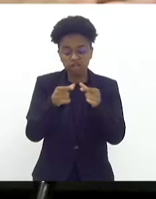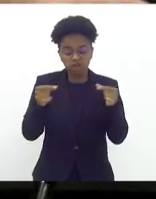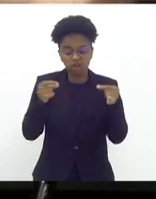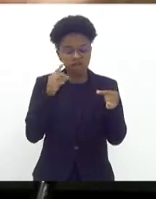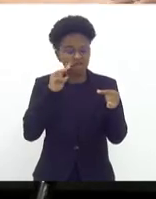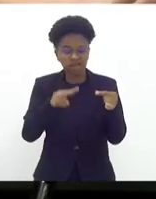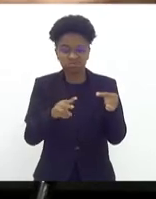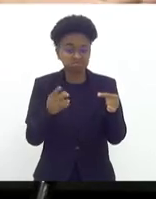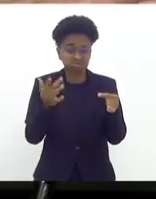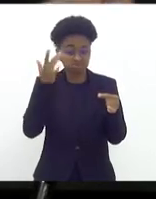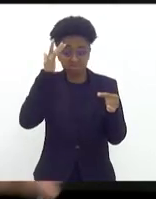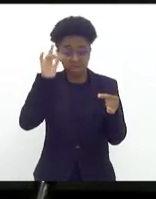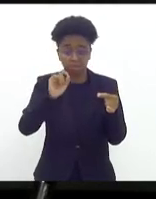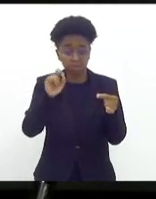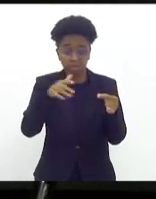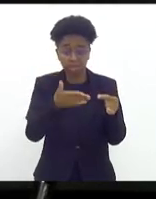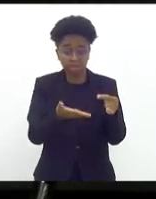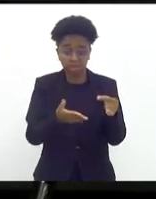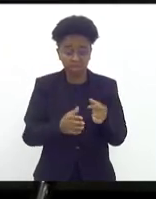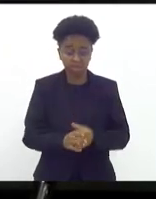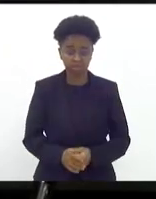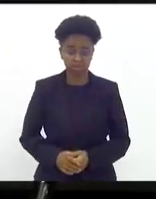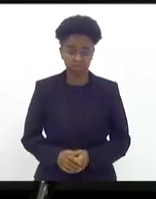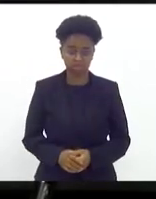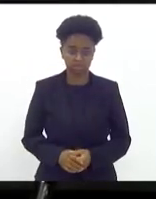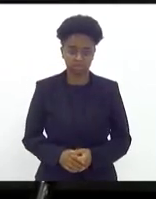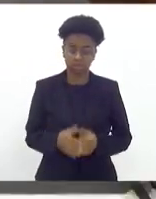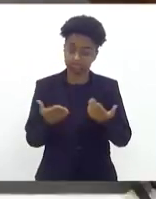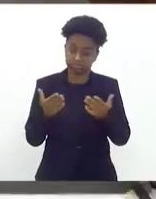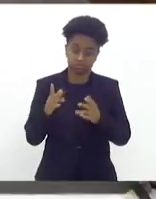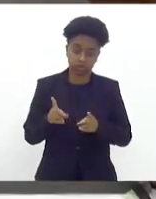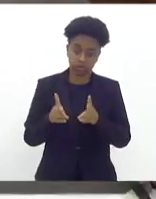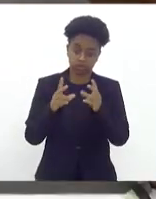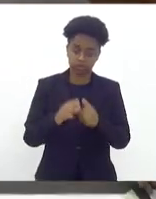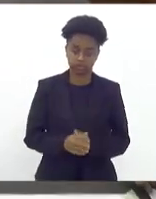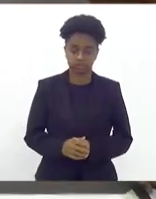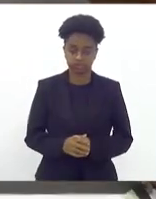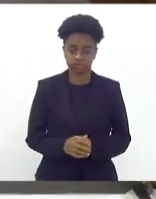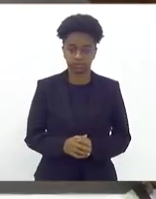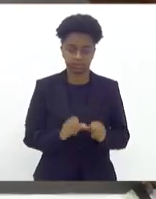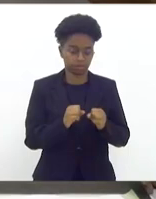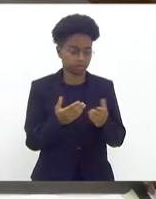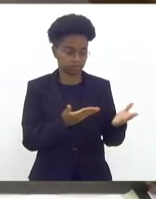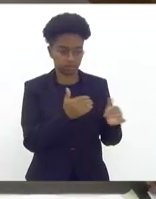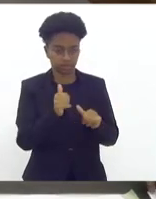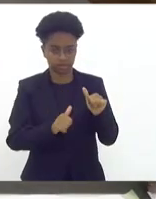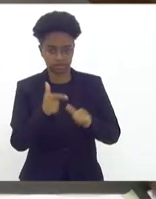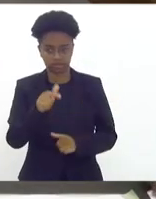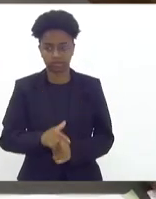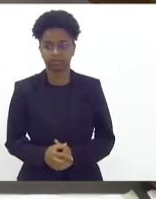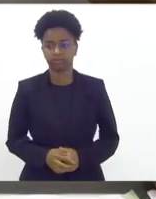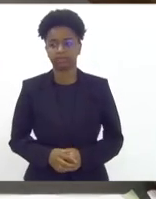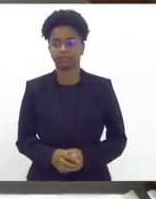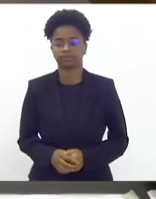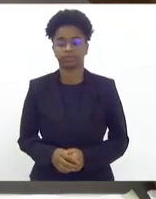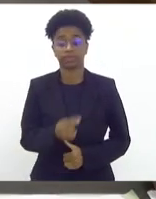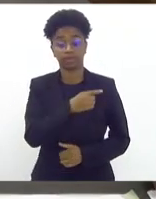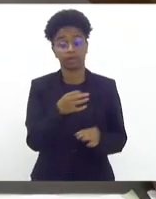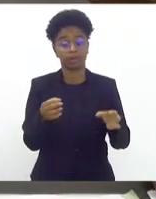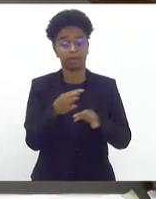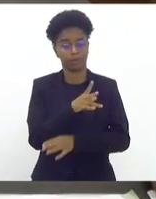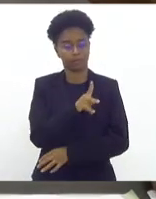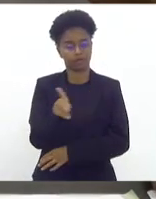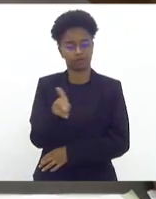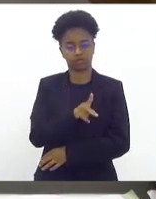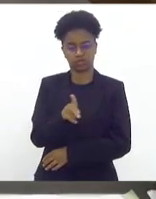mudinha pequena, você não sabe nem o que é. Enfim. Mas vamos em frente. Projeto com vista para o deputado Luiz Paulo. Presidente, depois dessa aula do professor Luiz